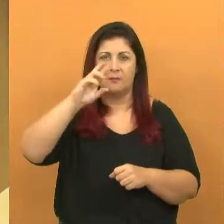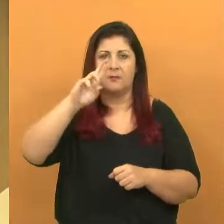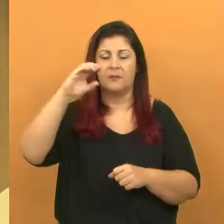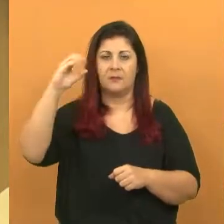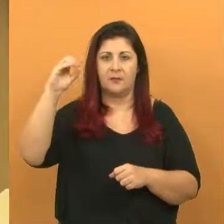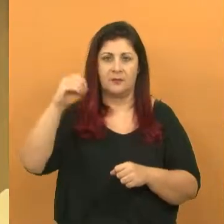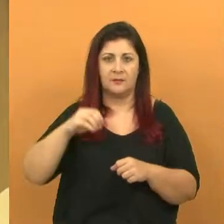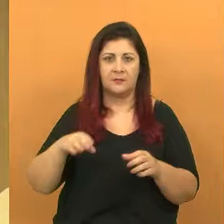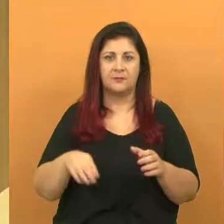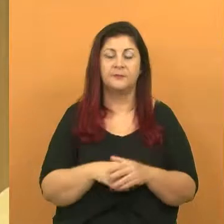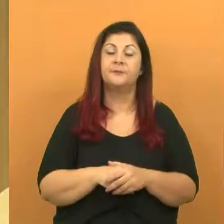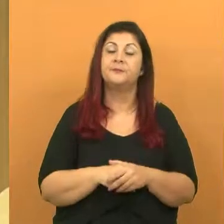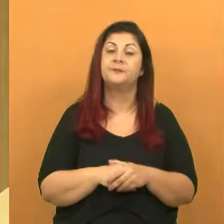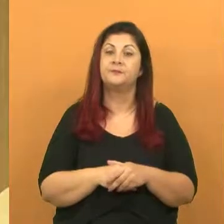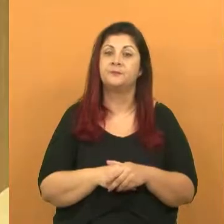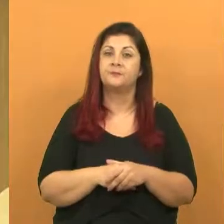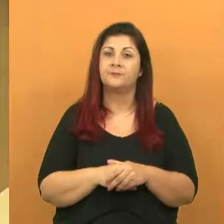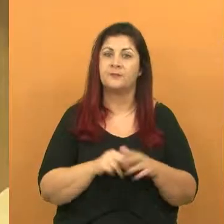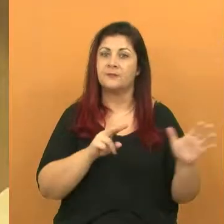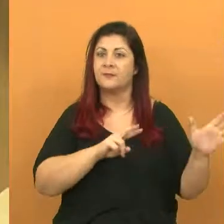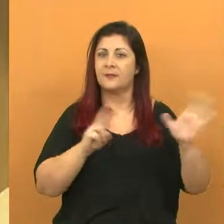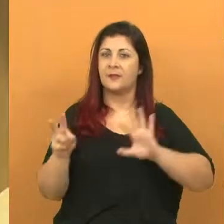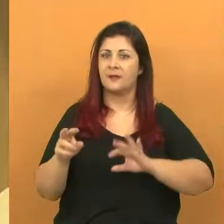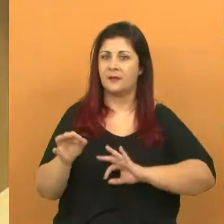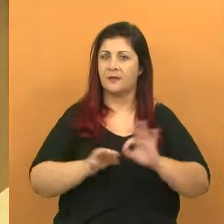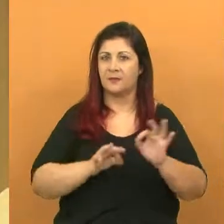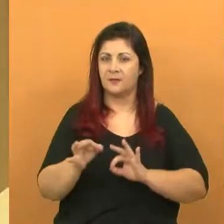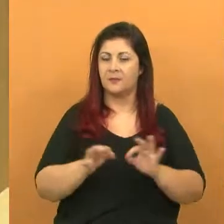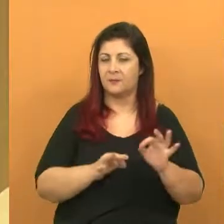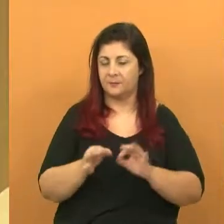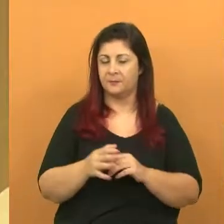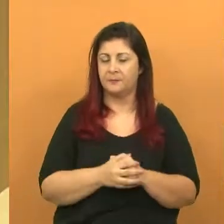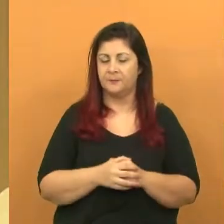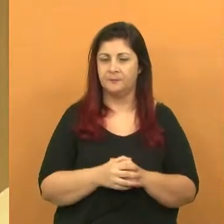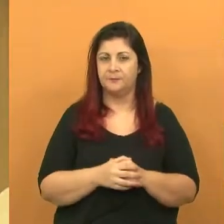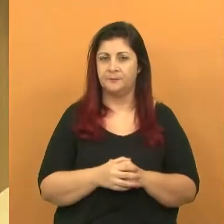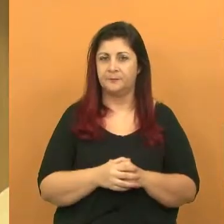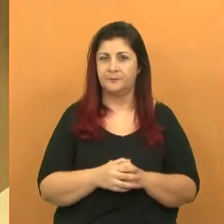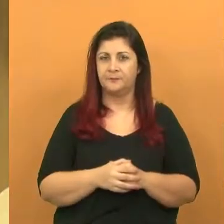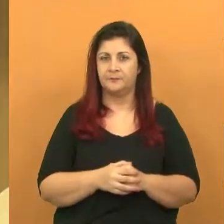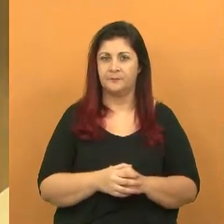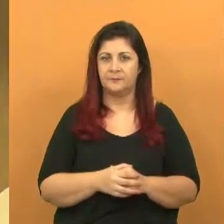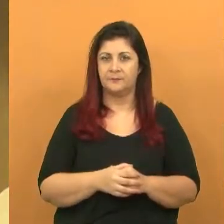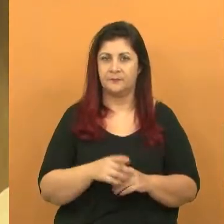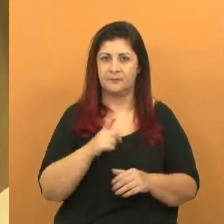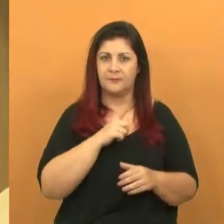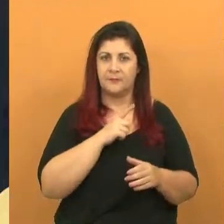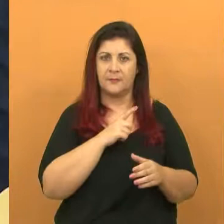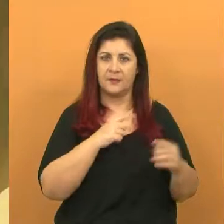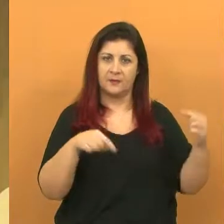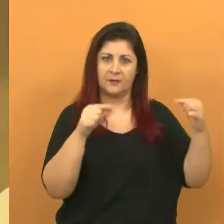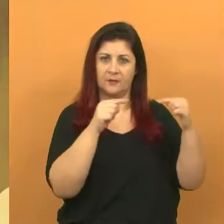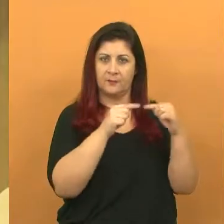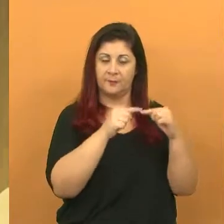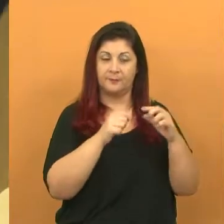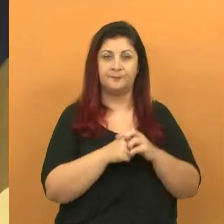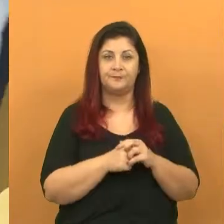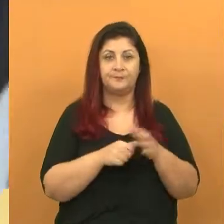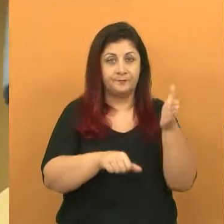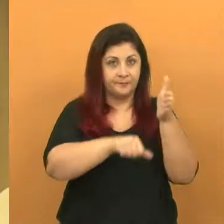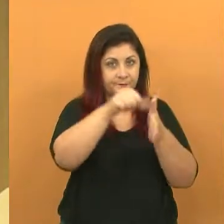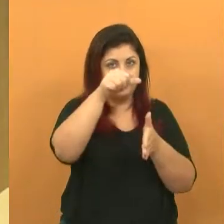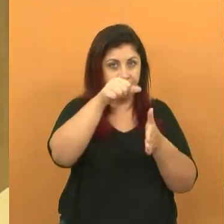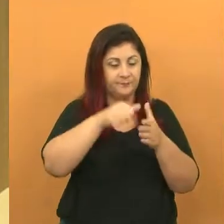Parágrafo único. A semana instituída no caput desse artigo possui os seguintes objetivos.